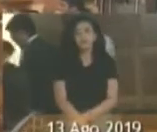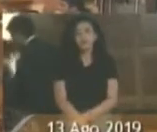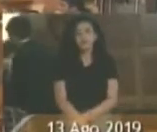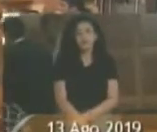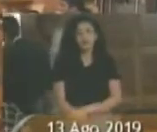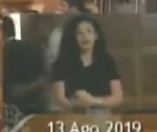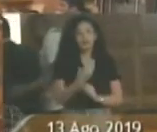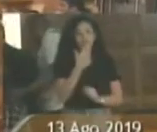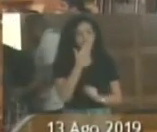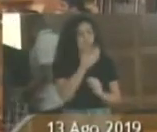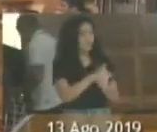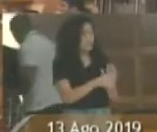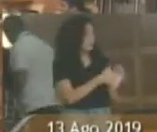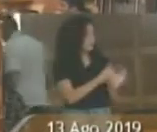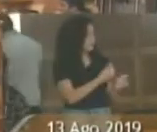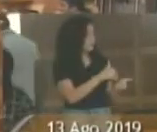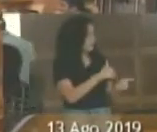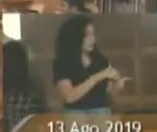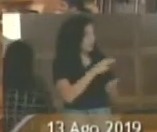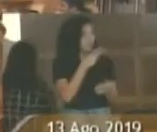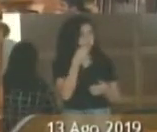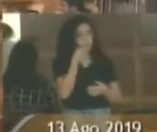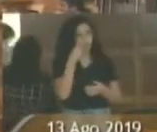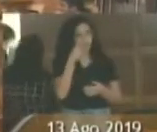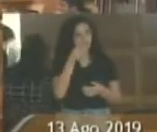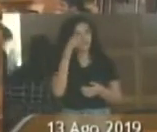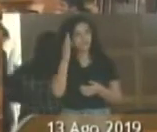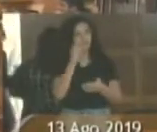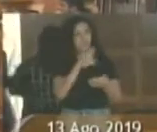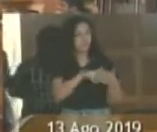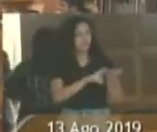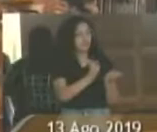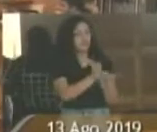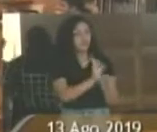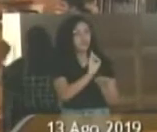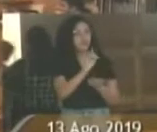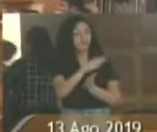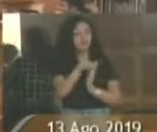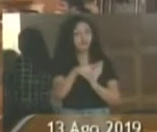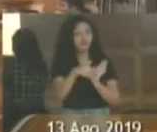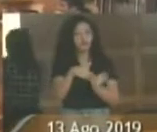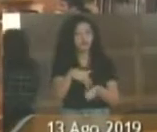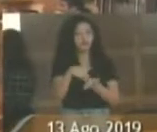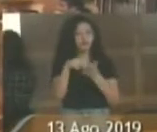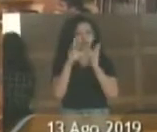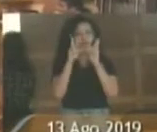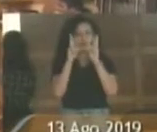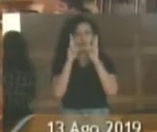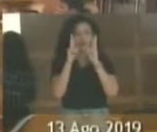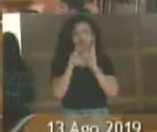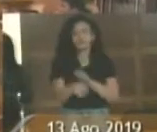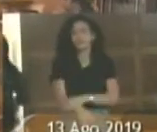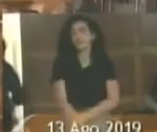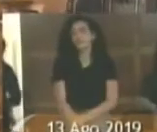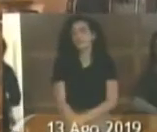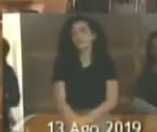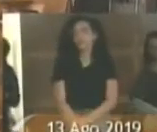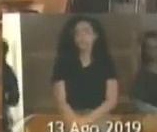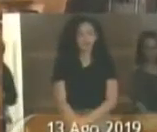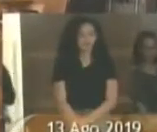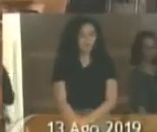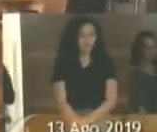Solicito ao segundo secretário, vereador Flavinho, que proceda a leitura de um trecho bíblico. Em reverência à palavra do Senhor, possamos todos nos colocar de pé.